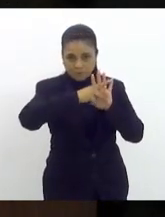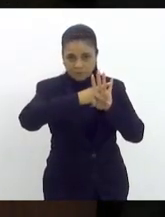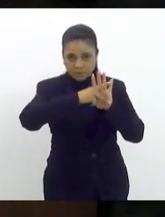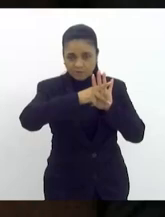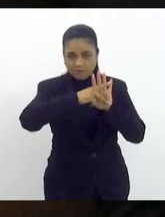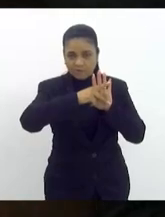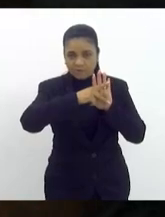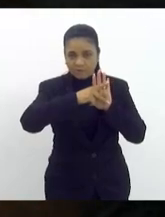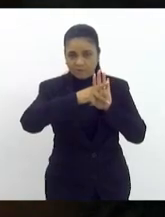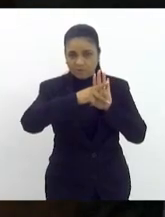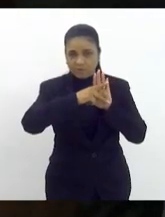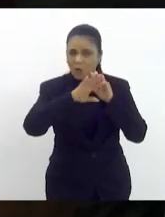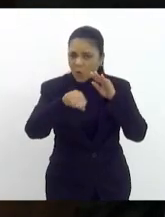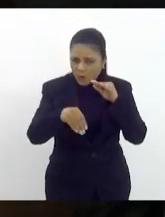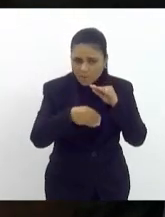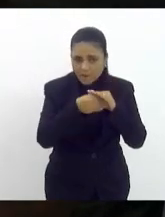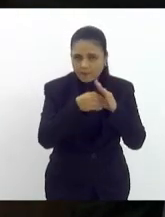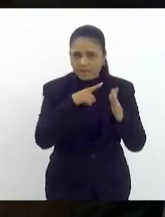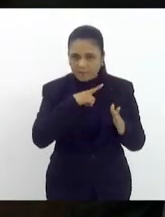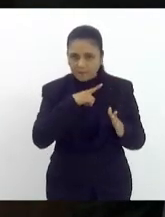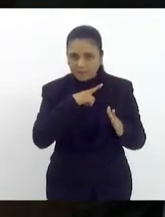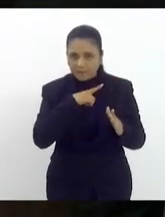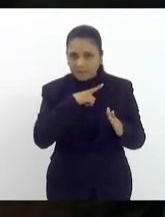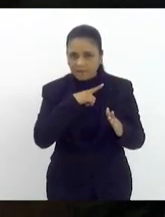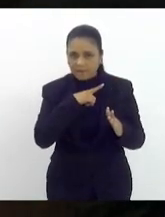ele está com emendas?